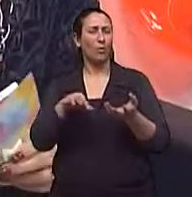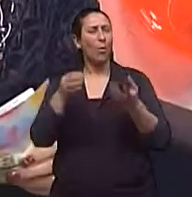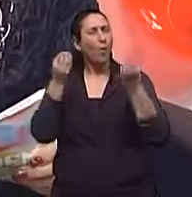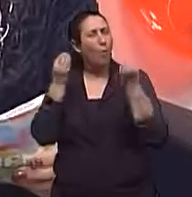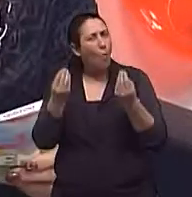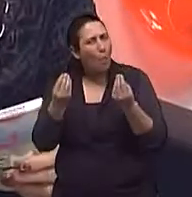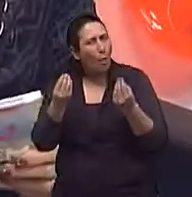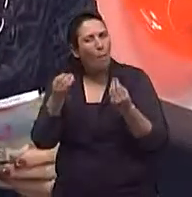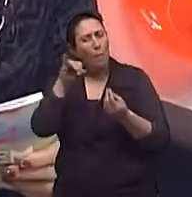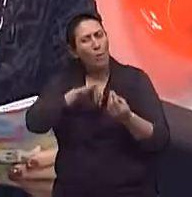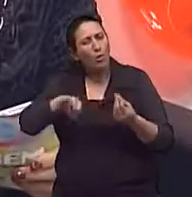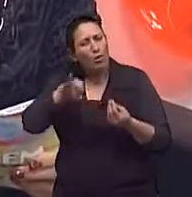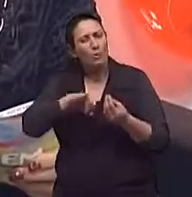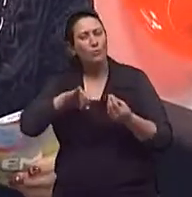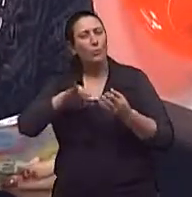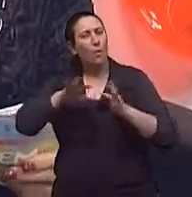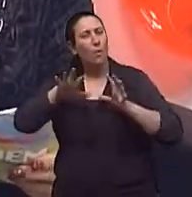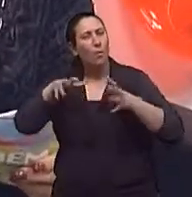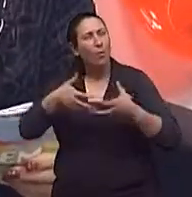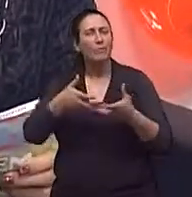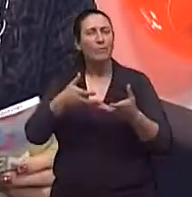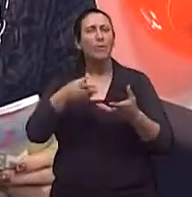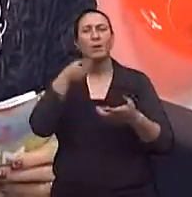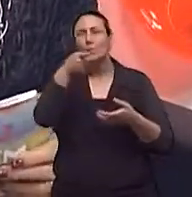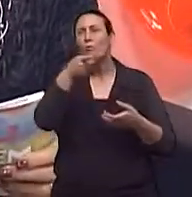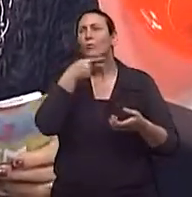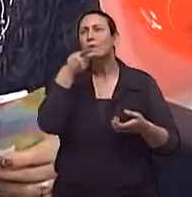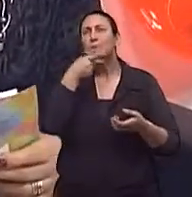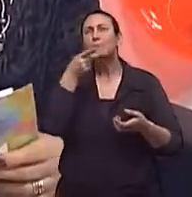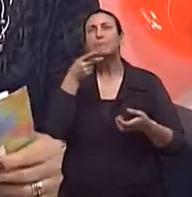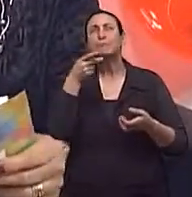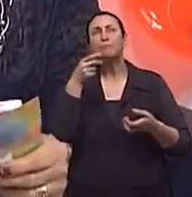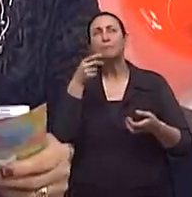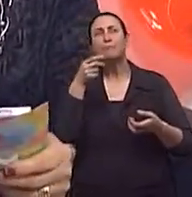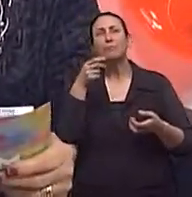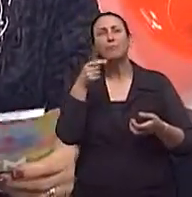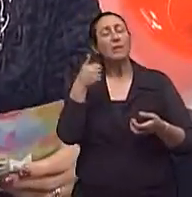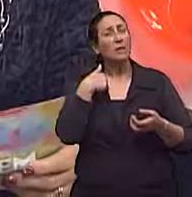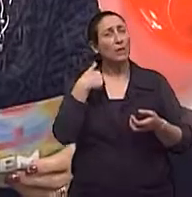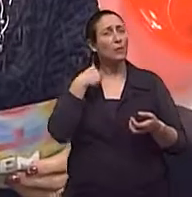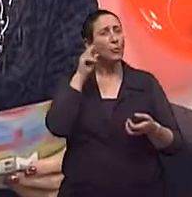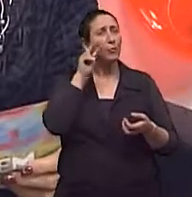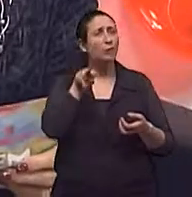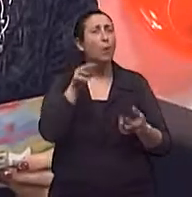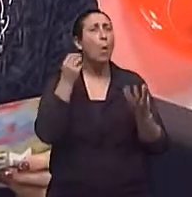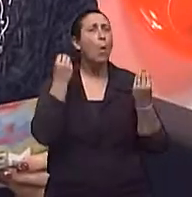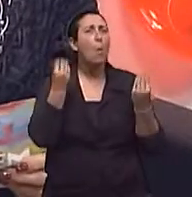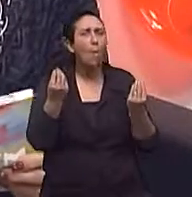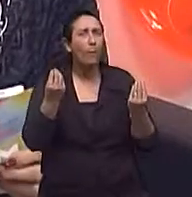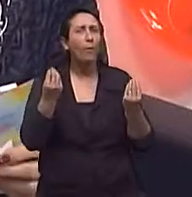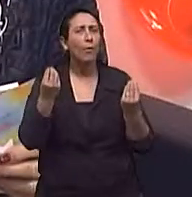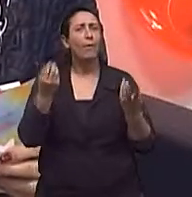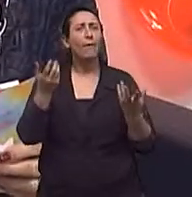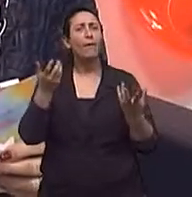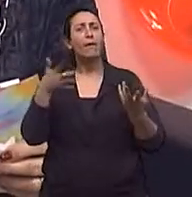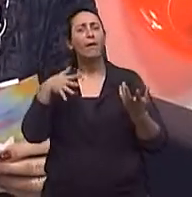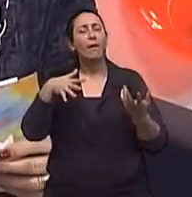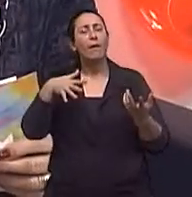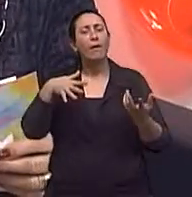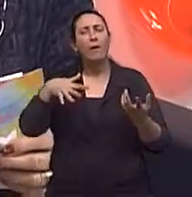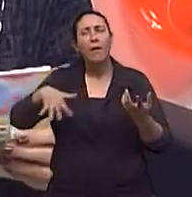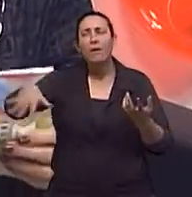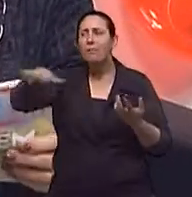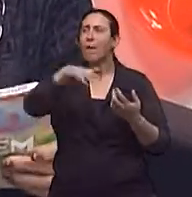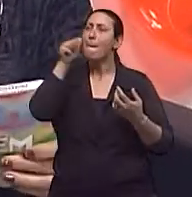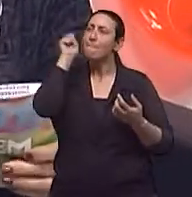tipo de projeto acolhedor eu te ouvindo falar eu vejo assim como Tereza Cristina como